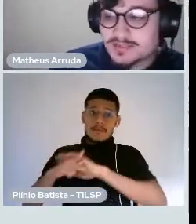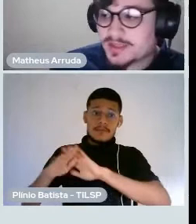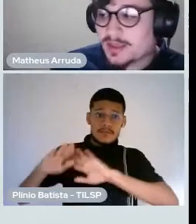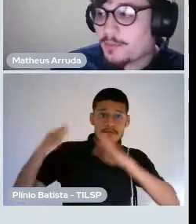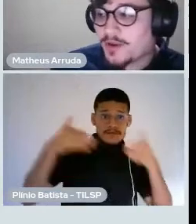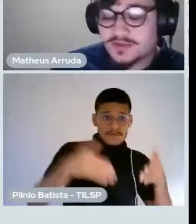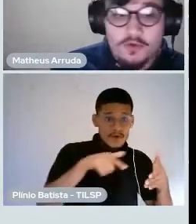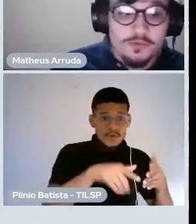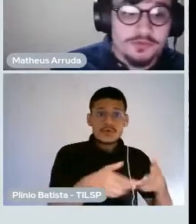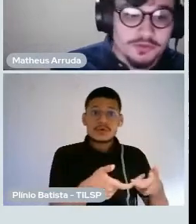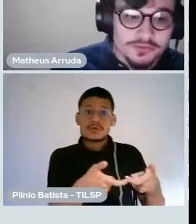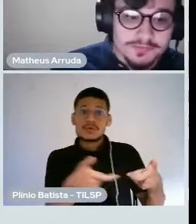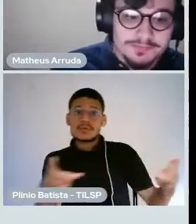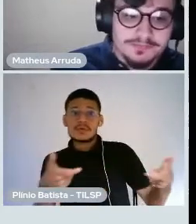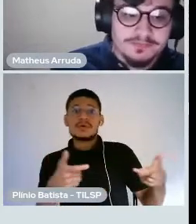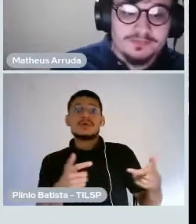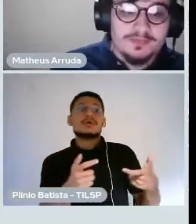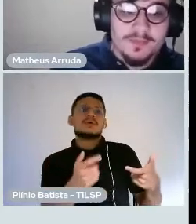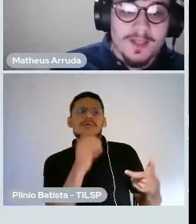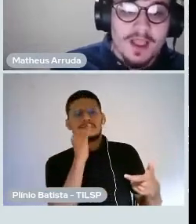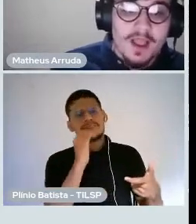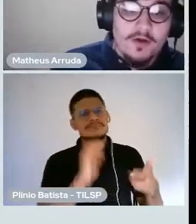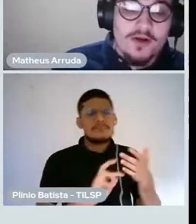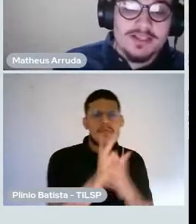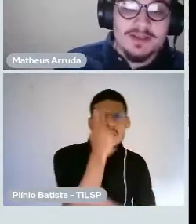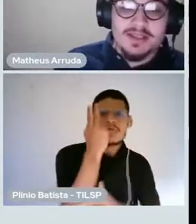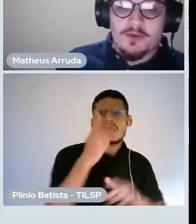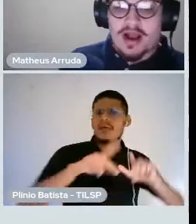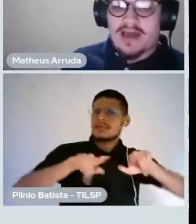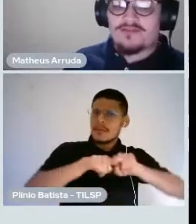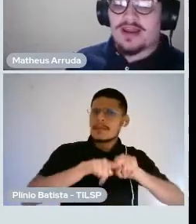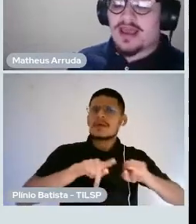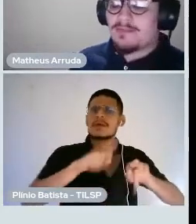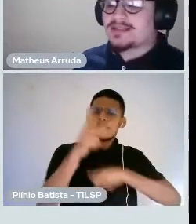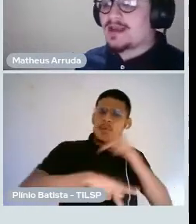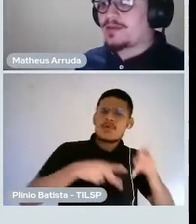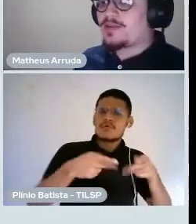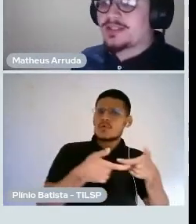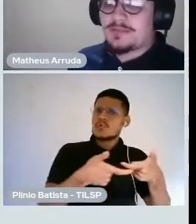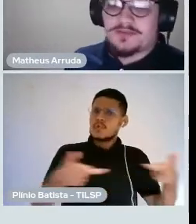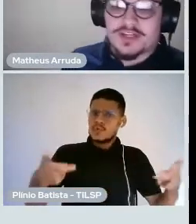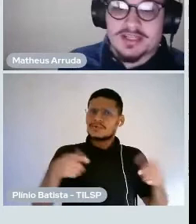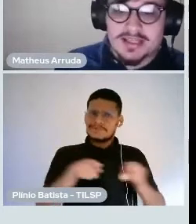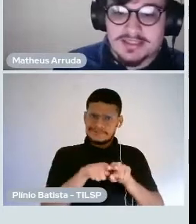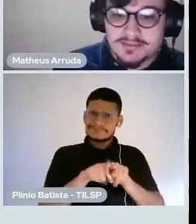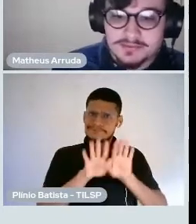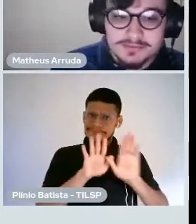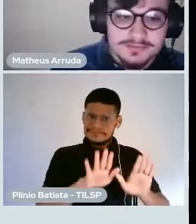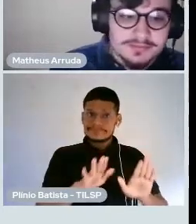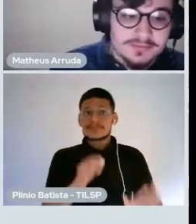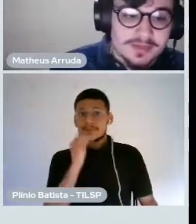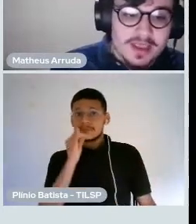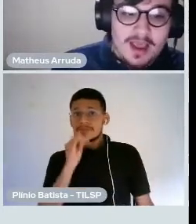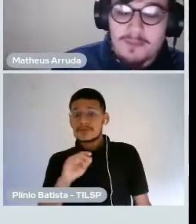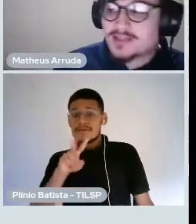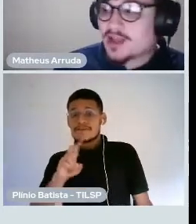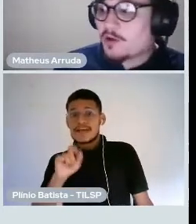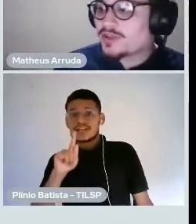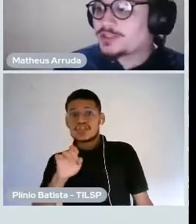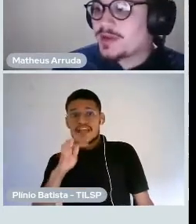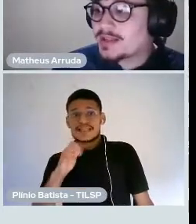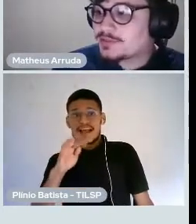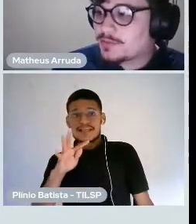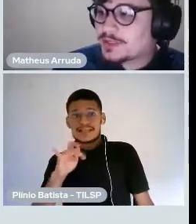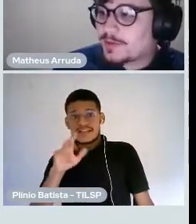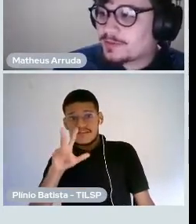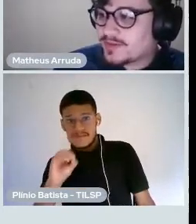vegetativo e o crescimento da população como um todo. O crescimento demográfico ele é basicamente o crescimento vegetativo, mais o